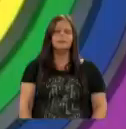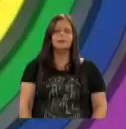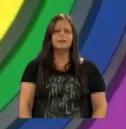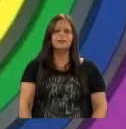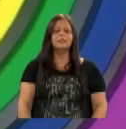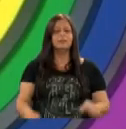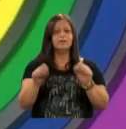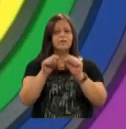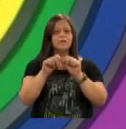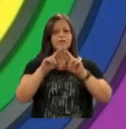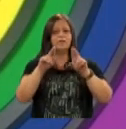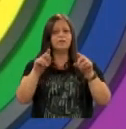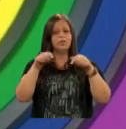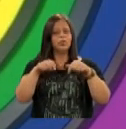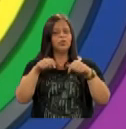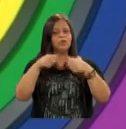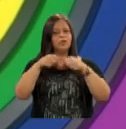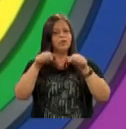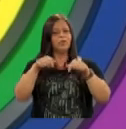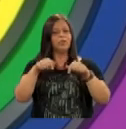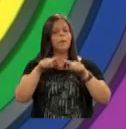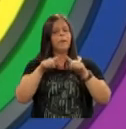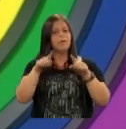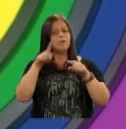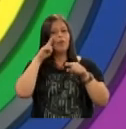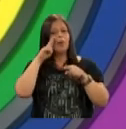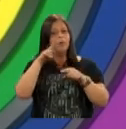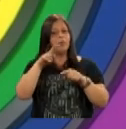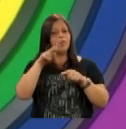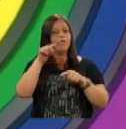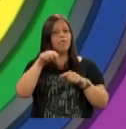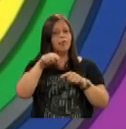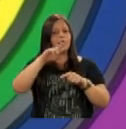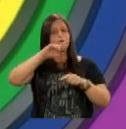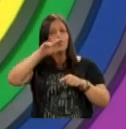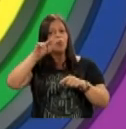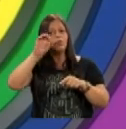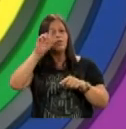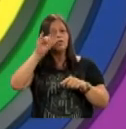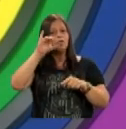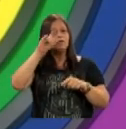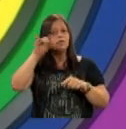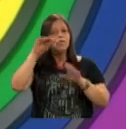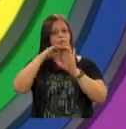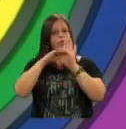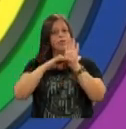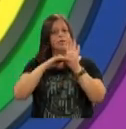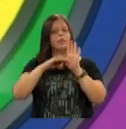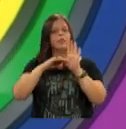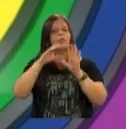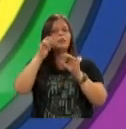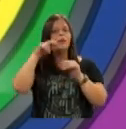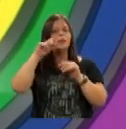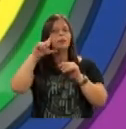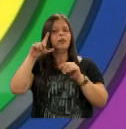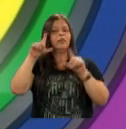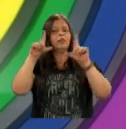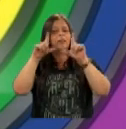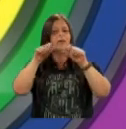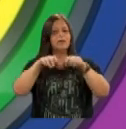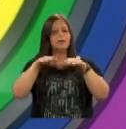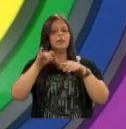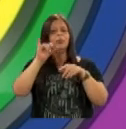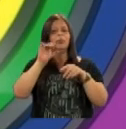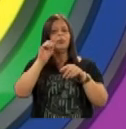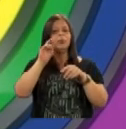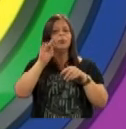faça diferença de hoje fica por aqui mas você pode rever esta e outras edições do programa no canal da tv assembléia lá